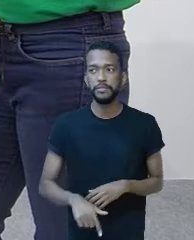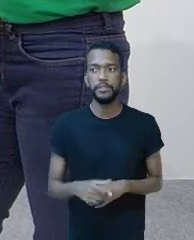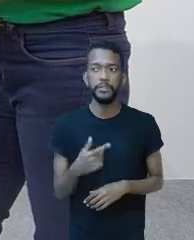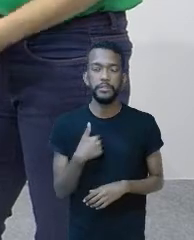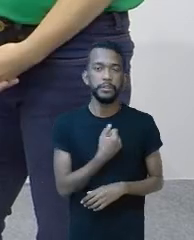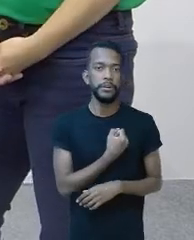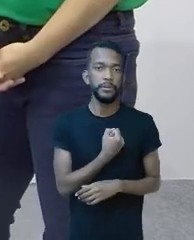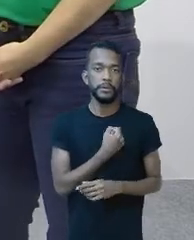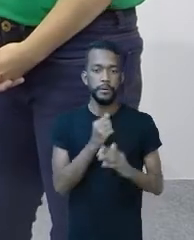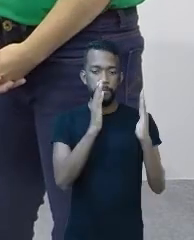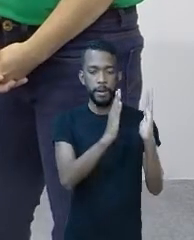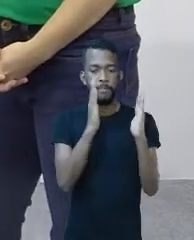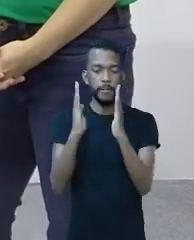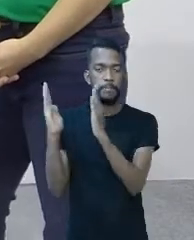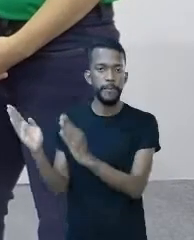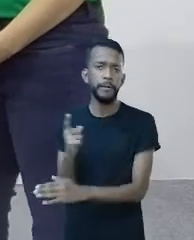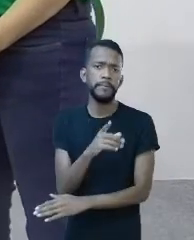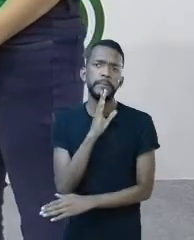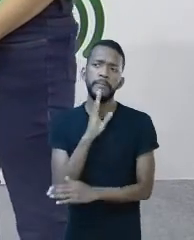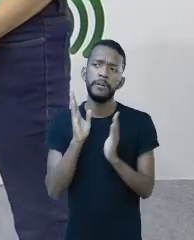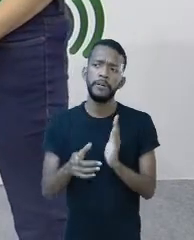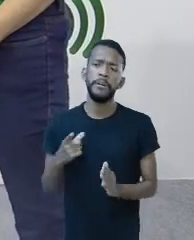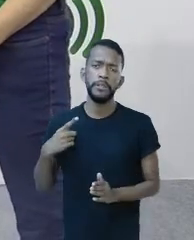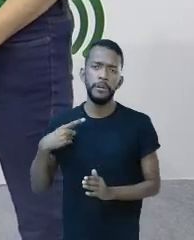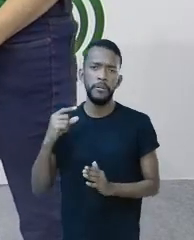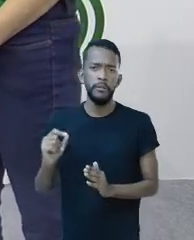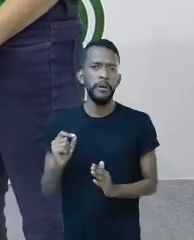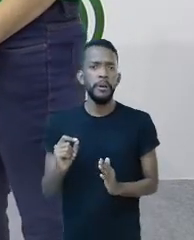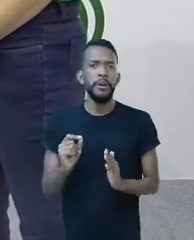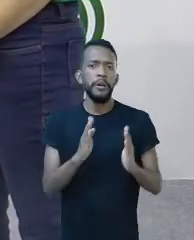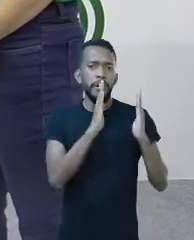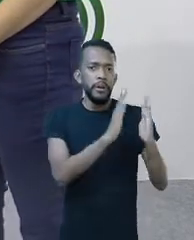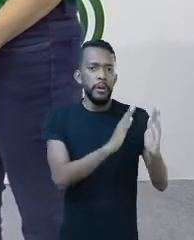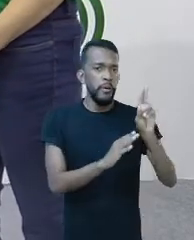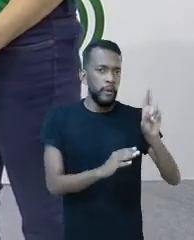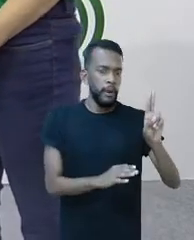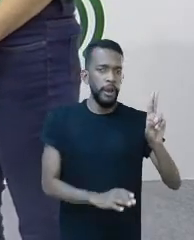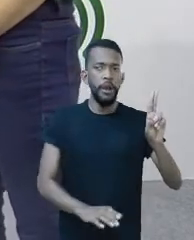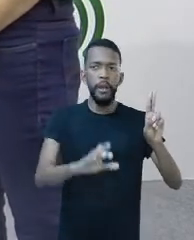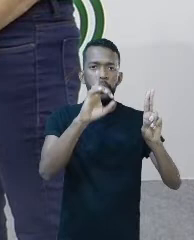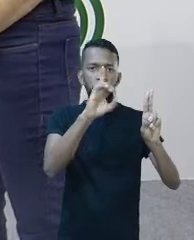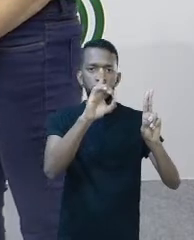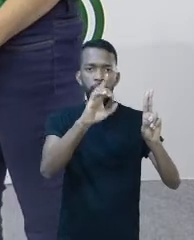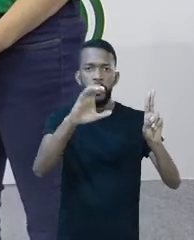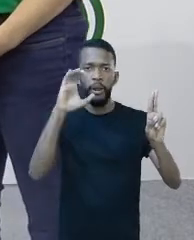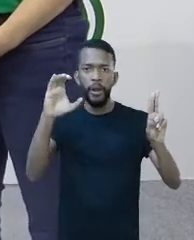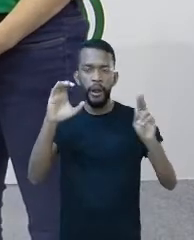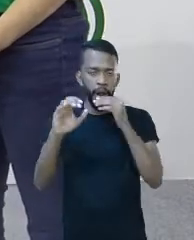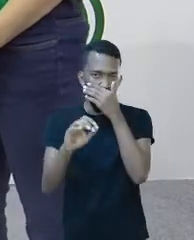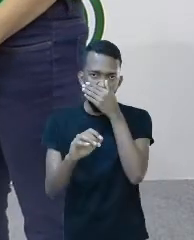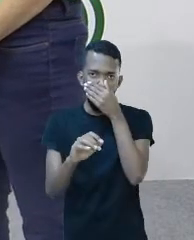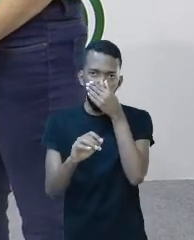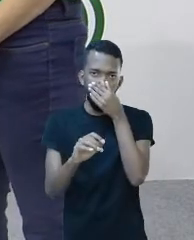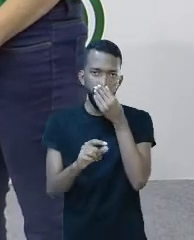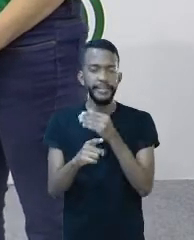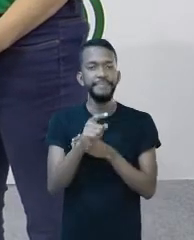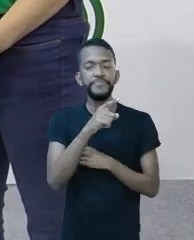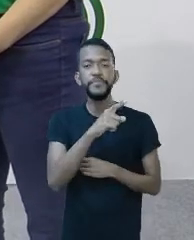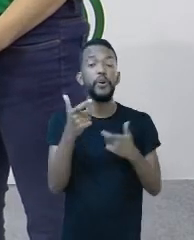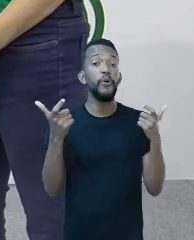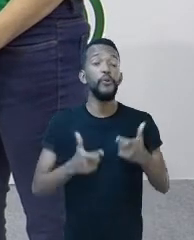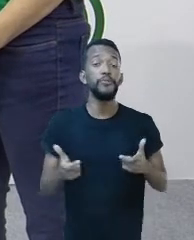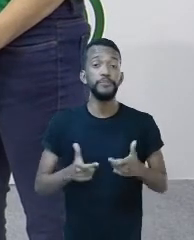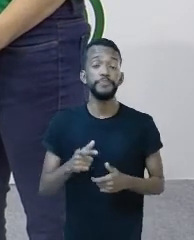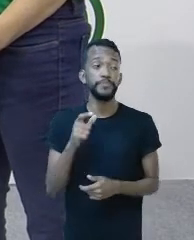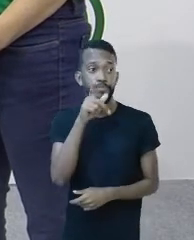valor de lugar. Que nós temos aqui unidade, dezena e centena. Aí eu pergunto para vocês, onde será